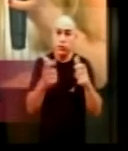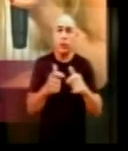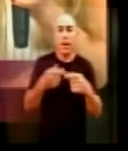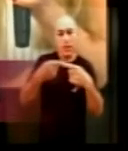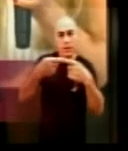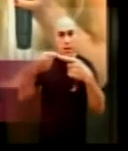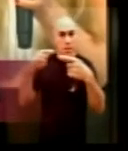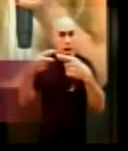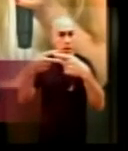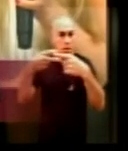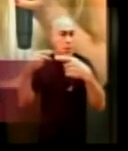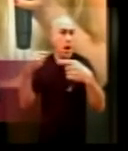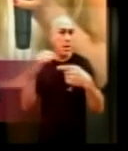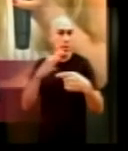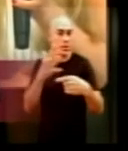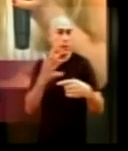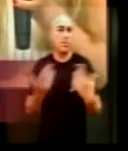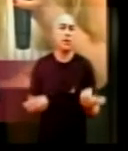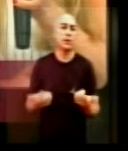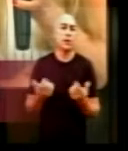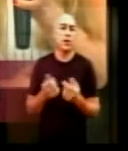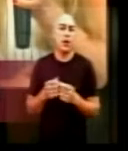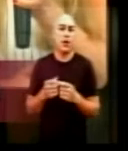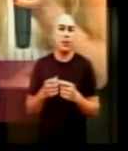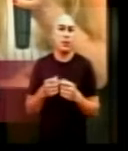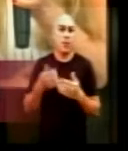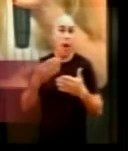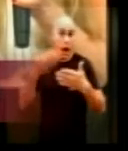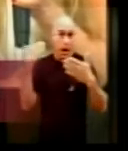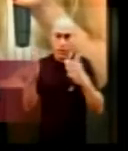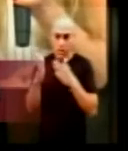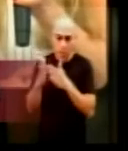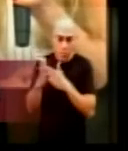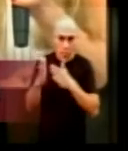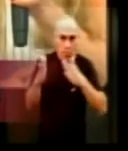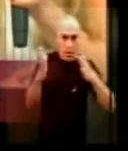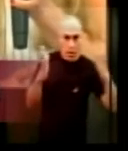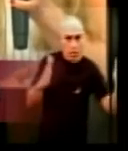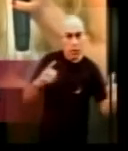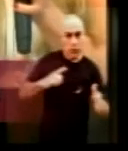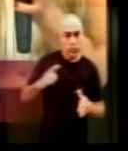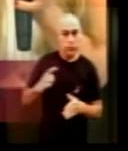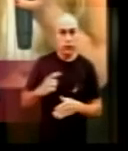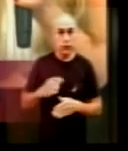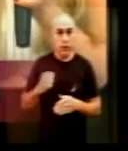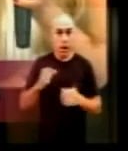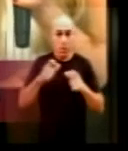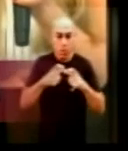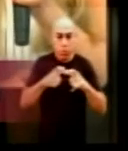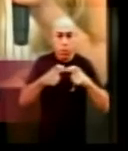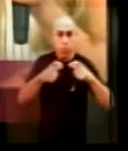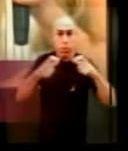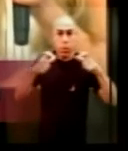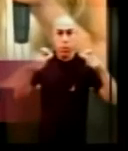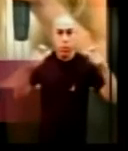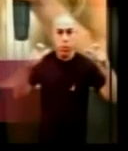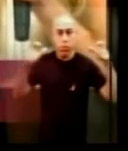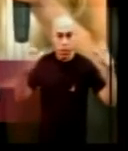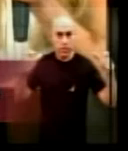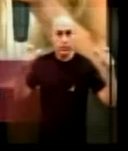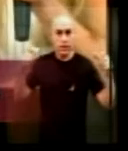últimos dias. Lembra que naquele mesmo período que nós vimos que os dados estavam aumentando, que a situação estava